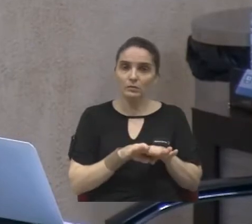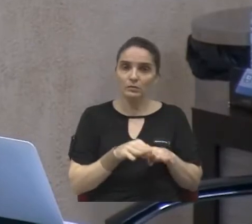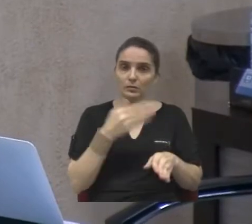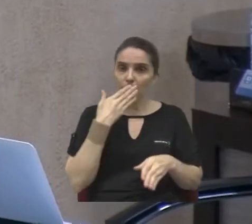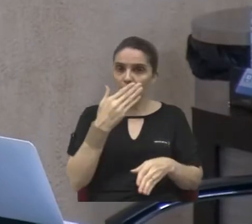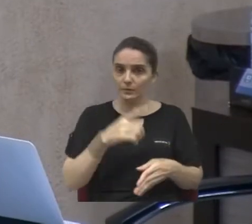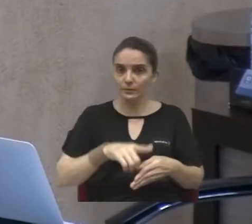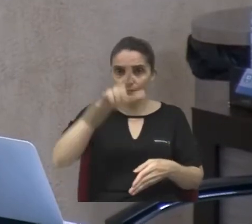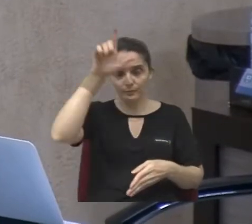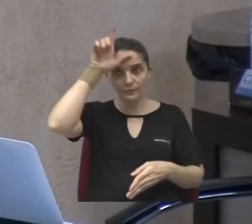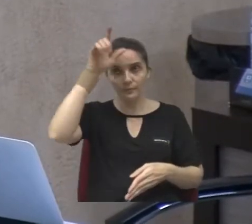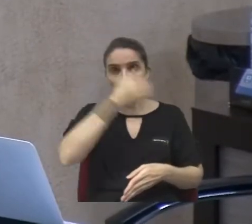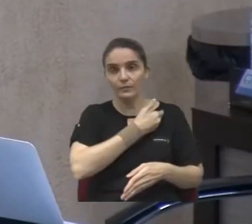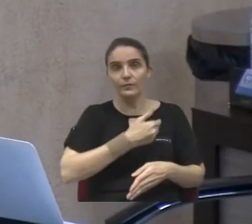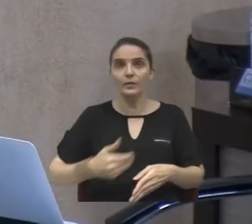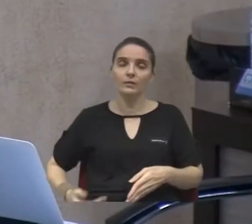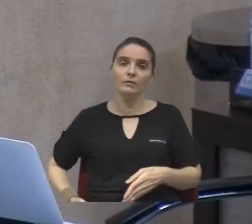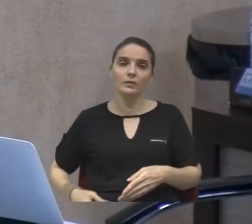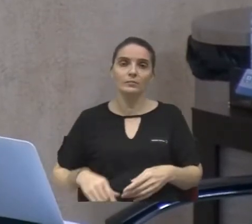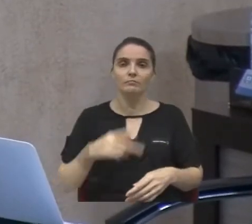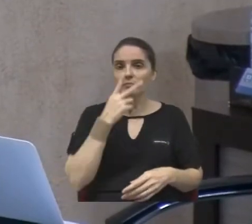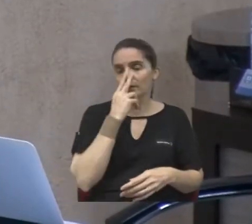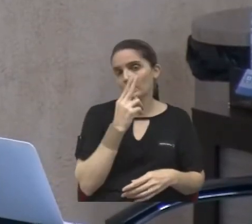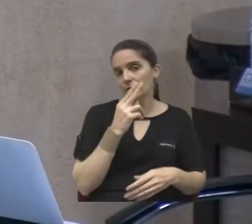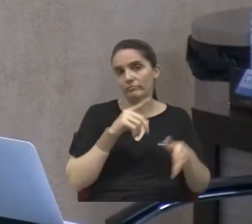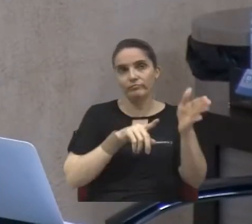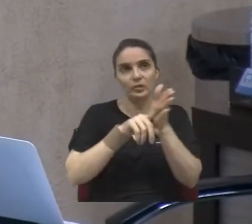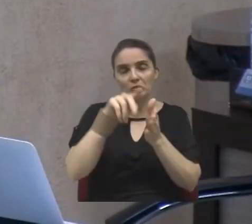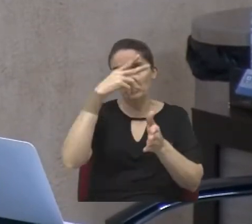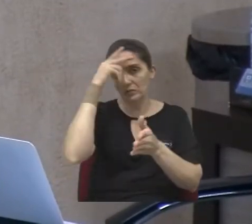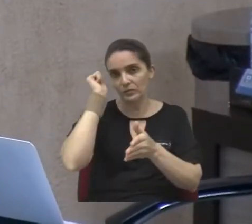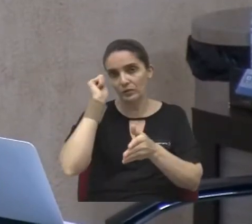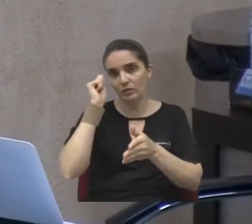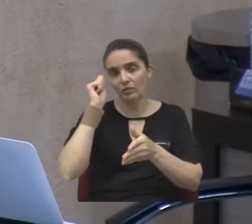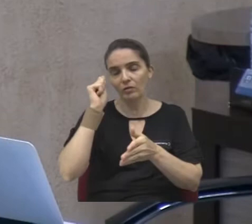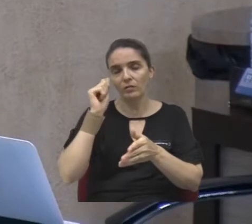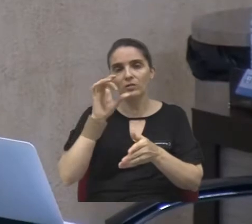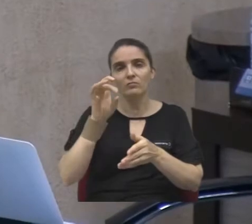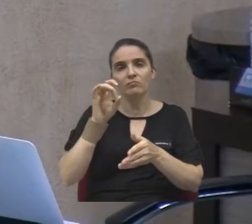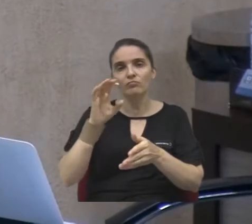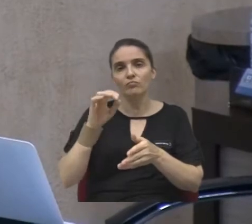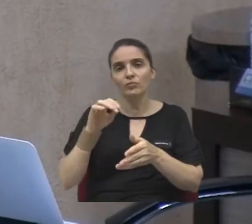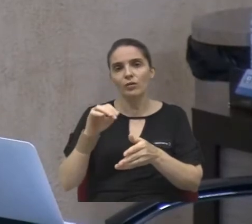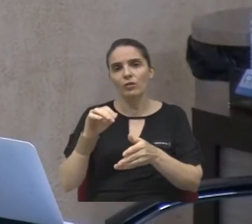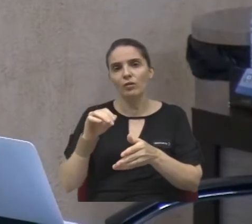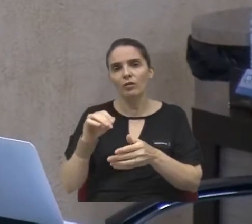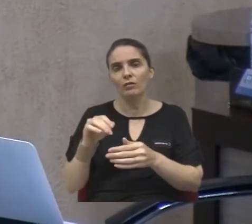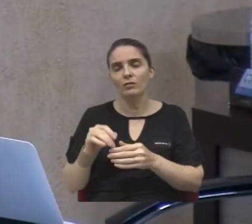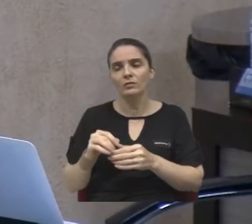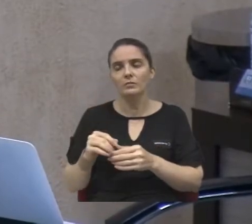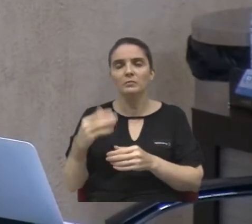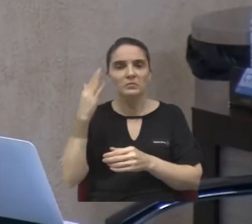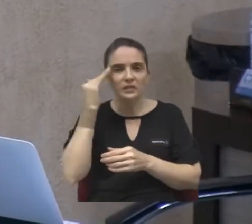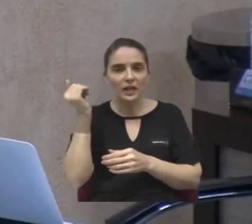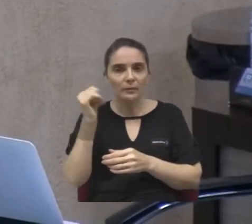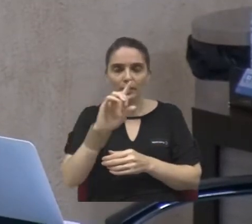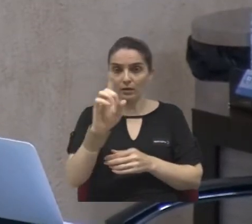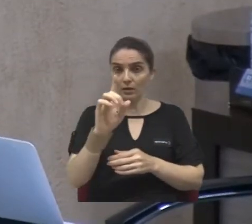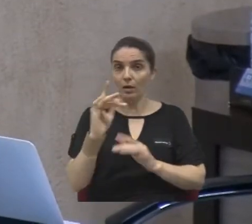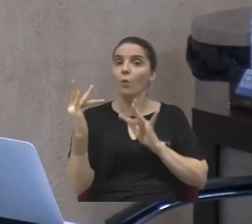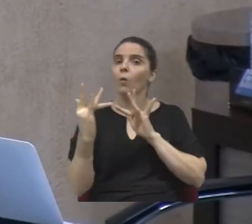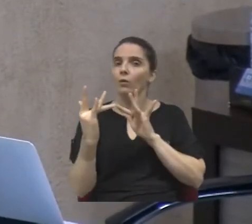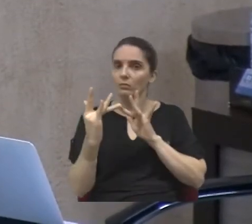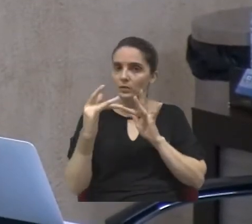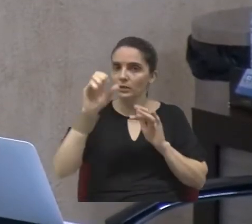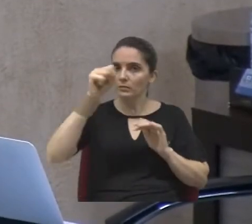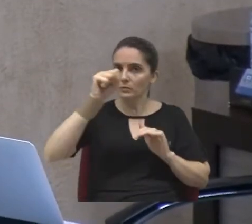dá a impressão, né, a gente faz o requerimento por ouvir falar, mas não. Tenho o contato todo registrado, tanto desse munícipe, todas